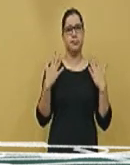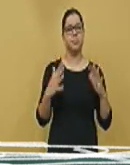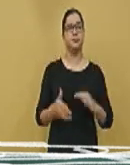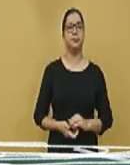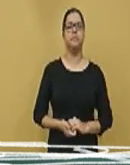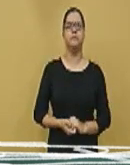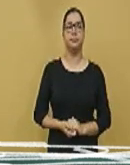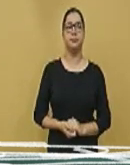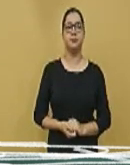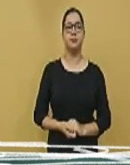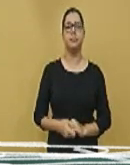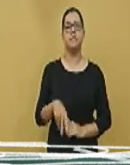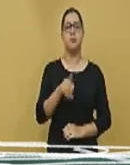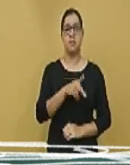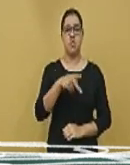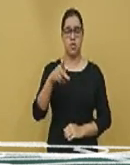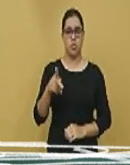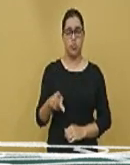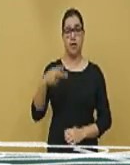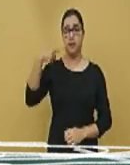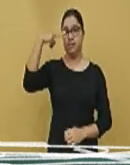Professor Joel, o senhor tem 2 minutos.